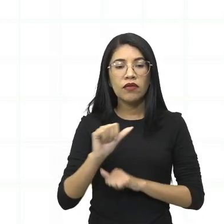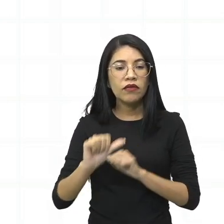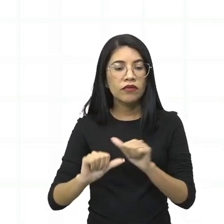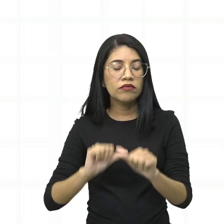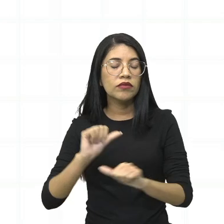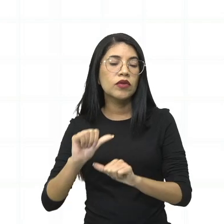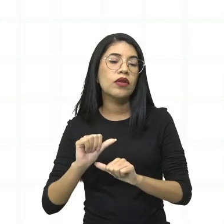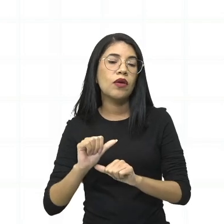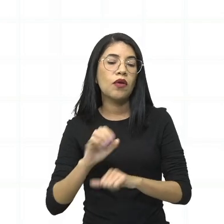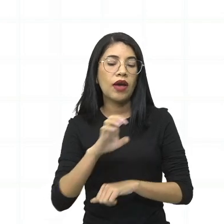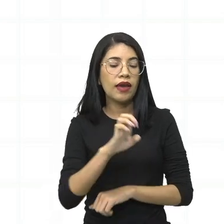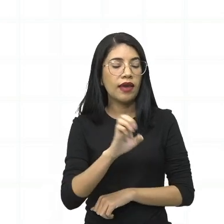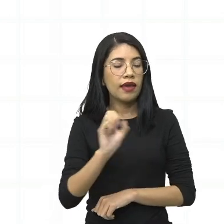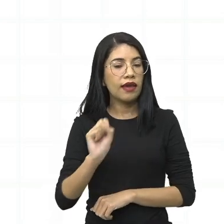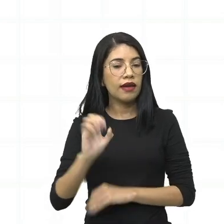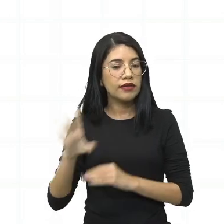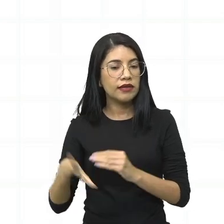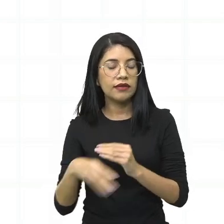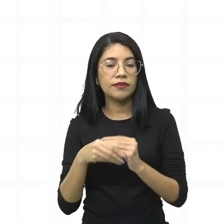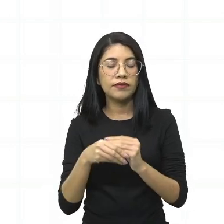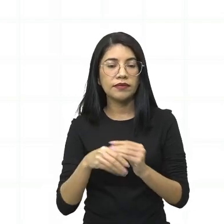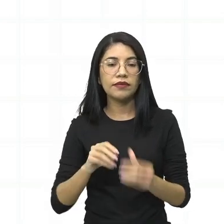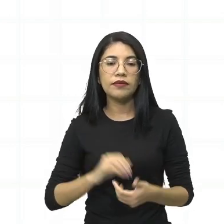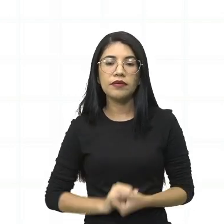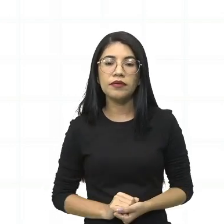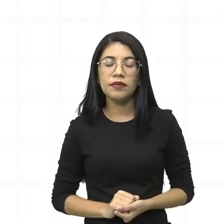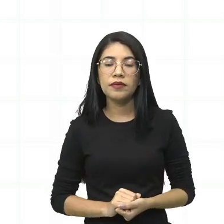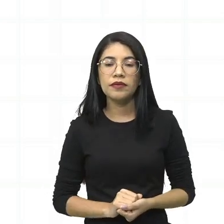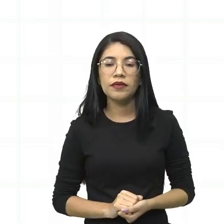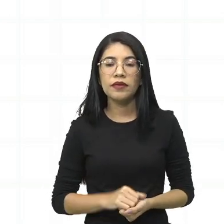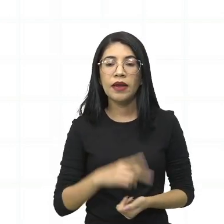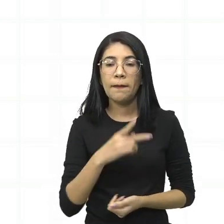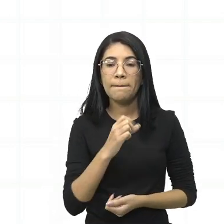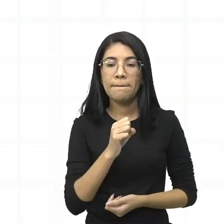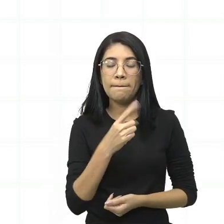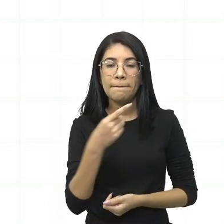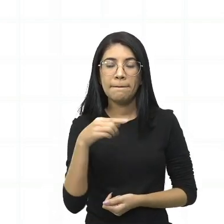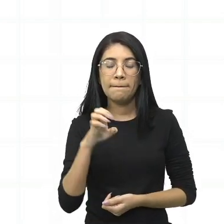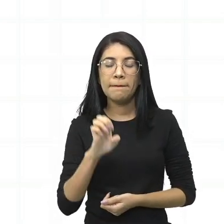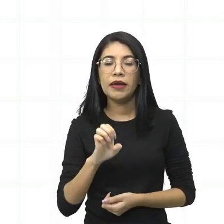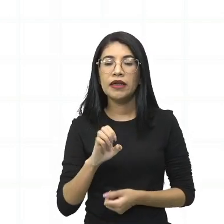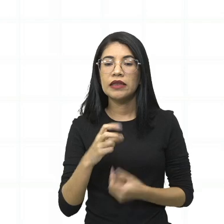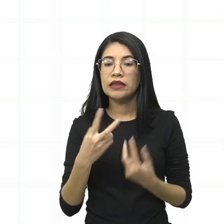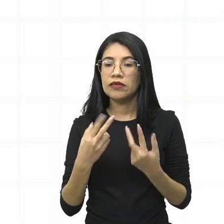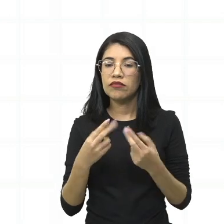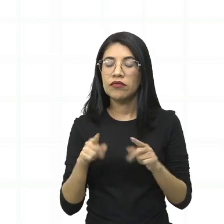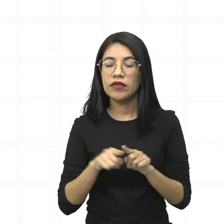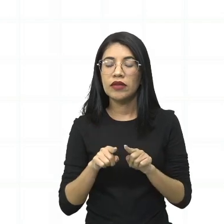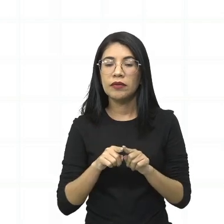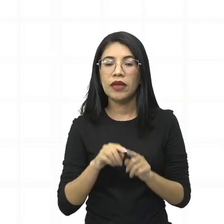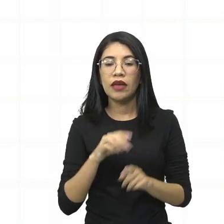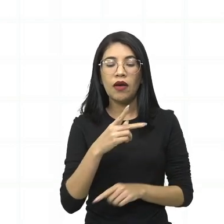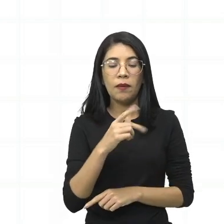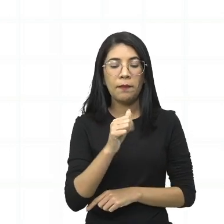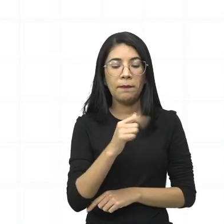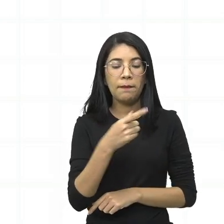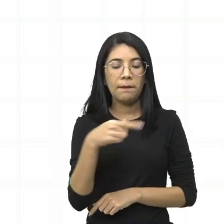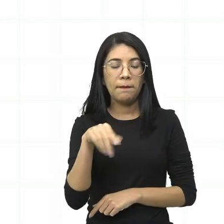L, mas é ES, não IS. Pães, é a mesma coisa, ó, uau,